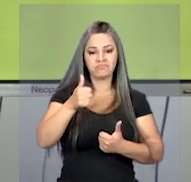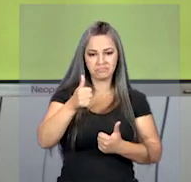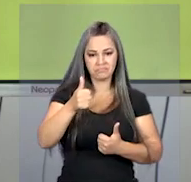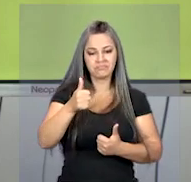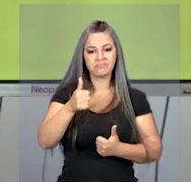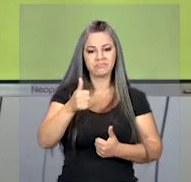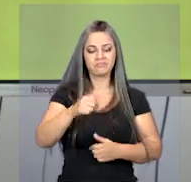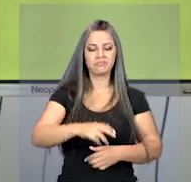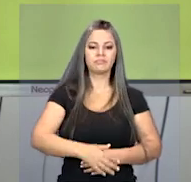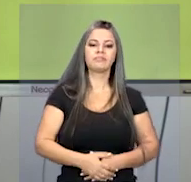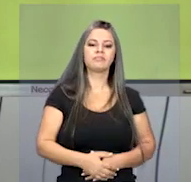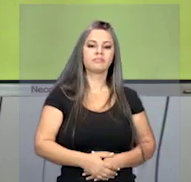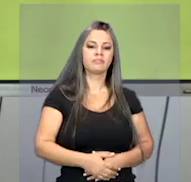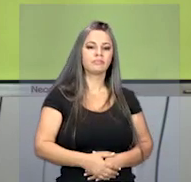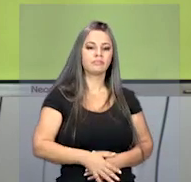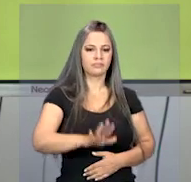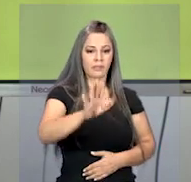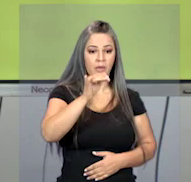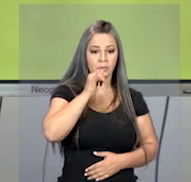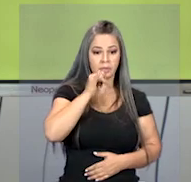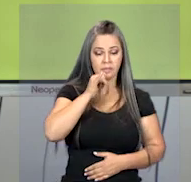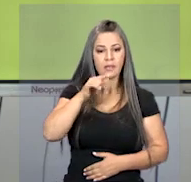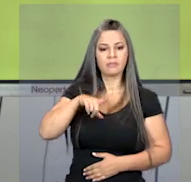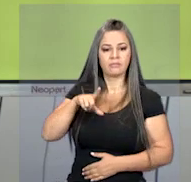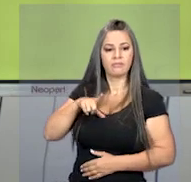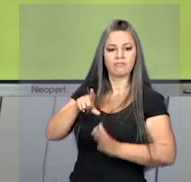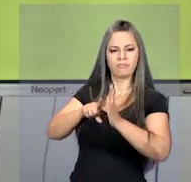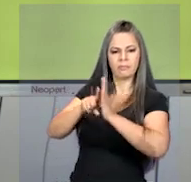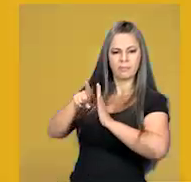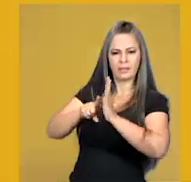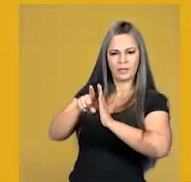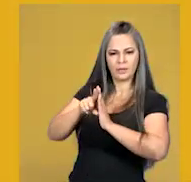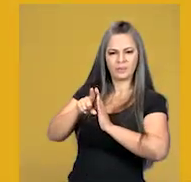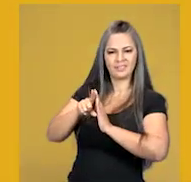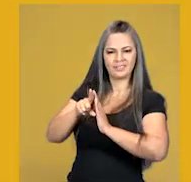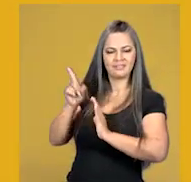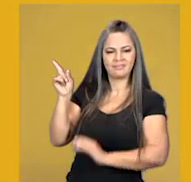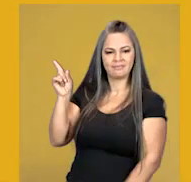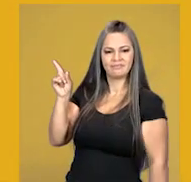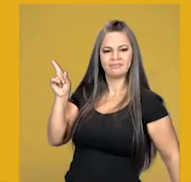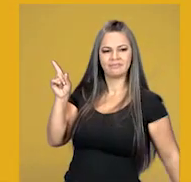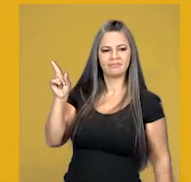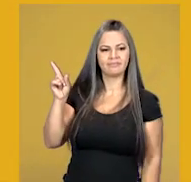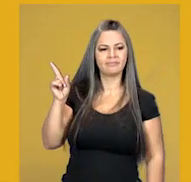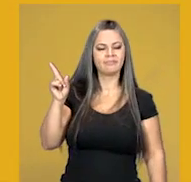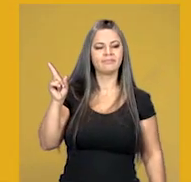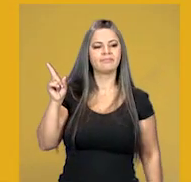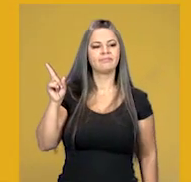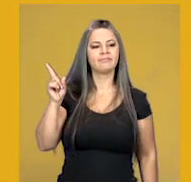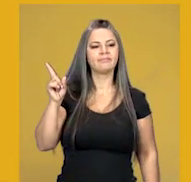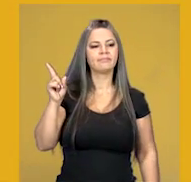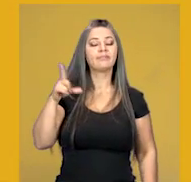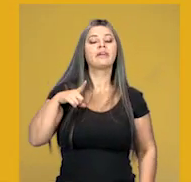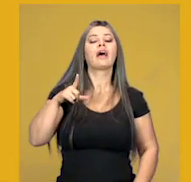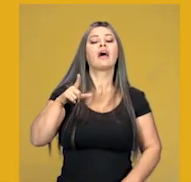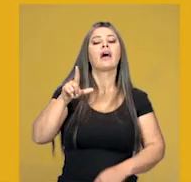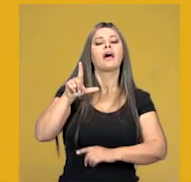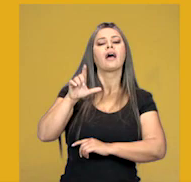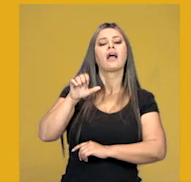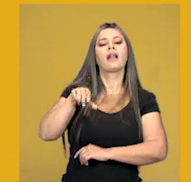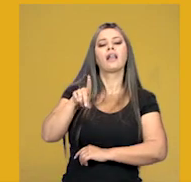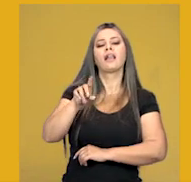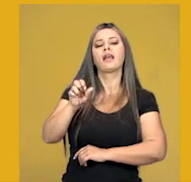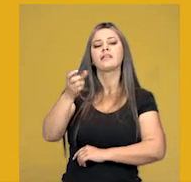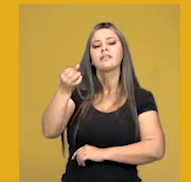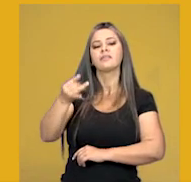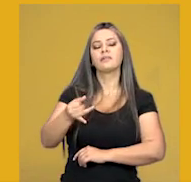sobre essa lenda. Vamos fazer junto aqui? Primeira, a lenda narra sobre a origem